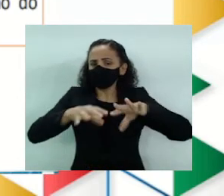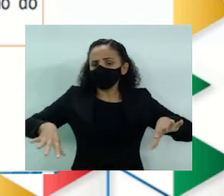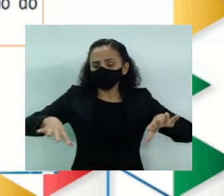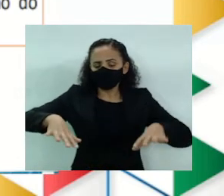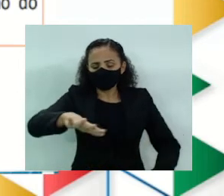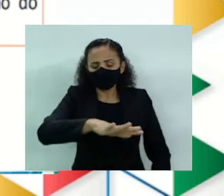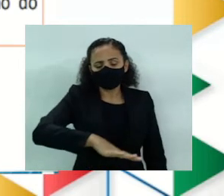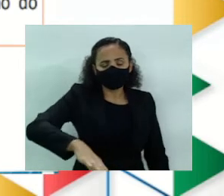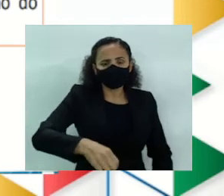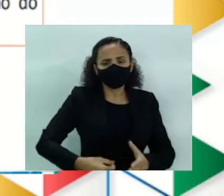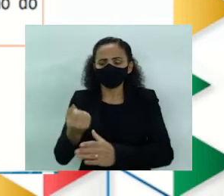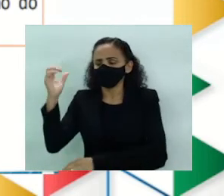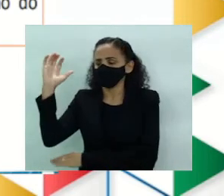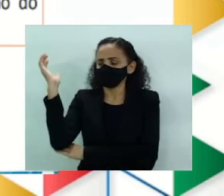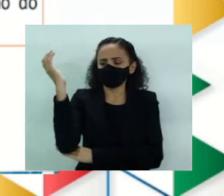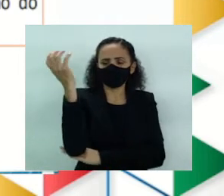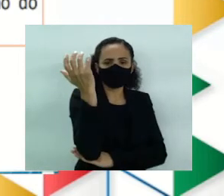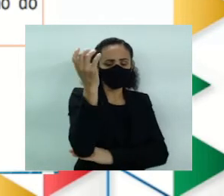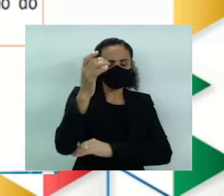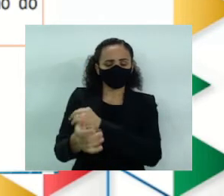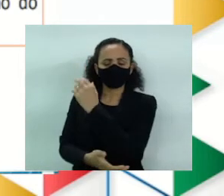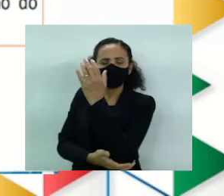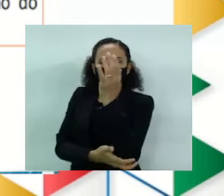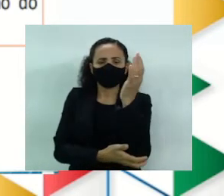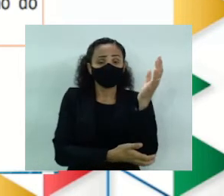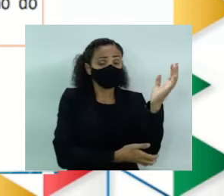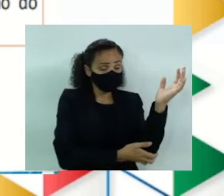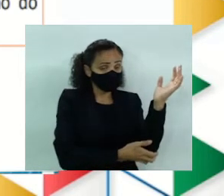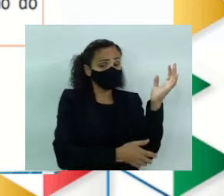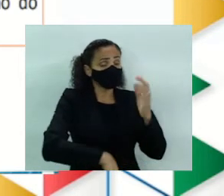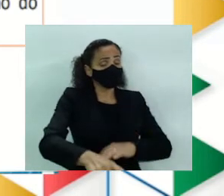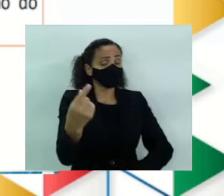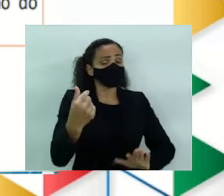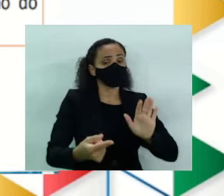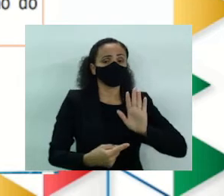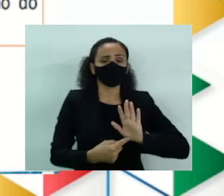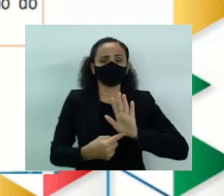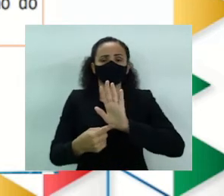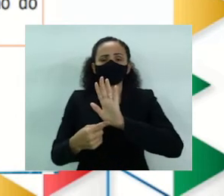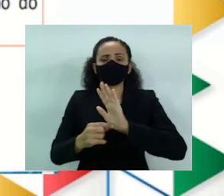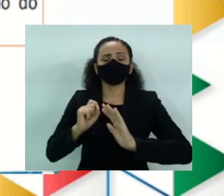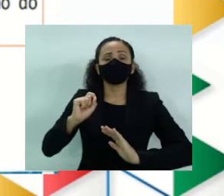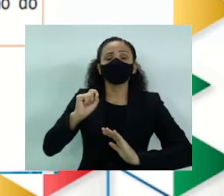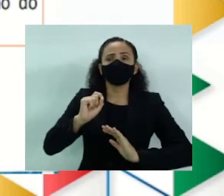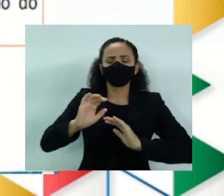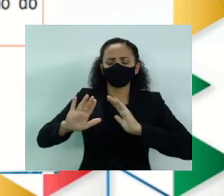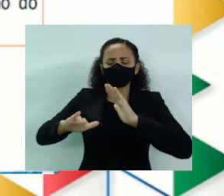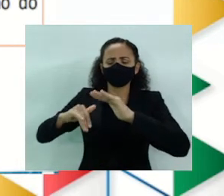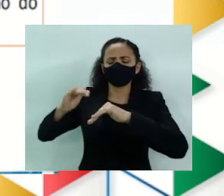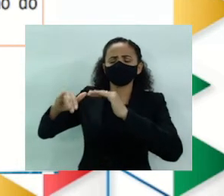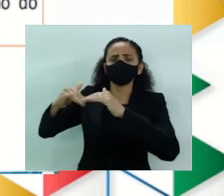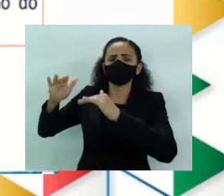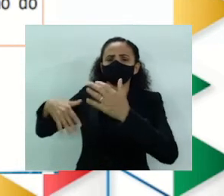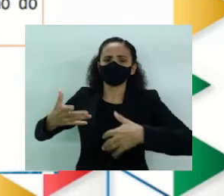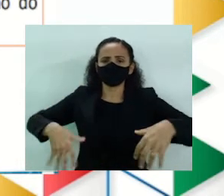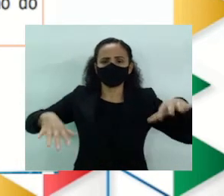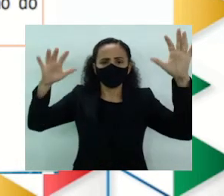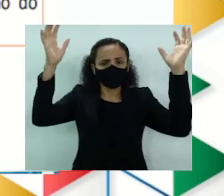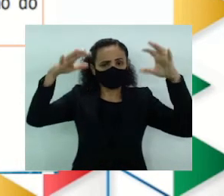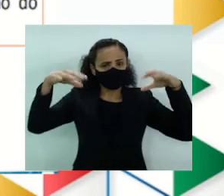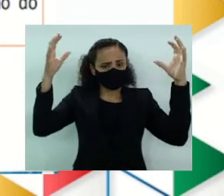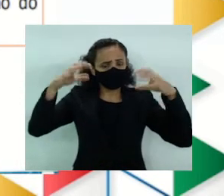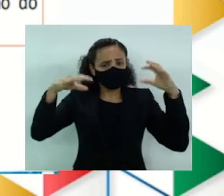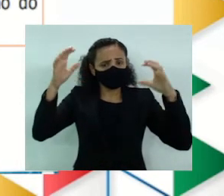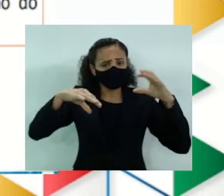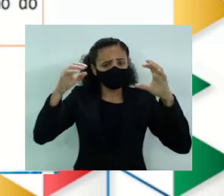ambiente em diversas esferas, destacando-se como responsável pela formação da chuva ácida, que danifica